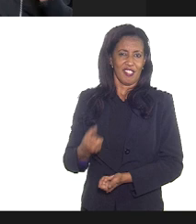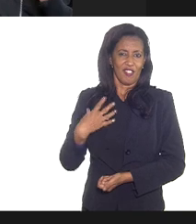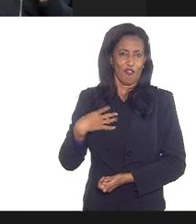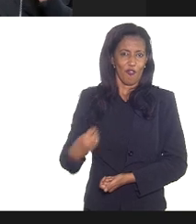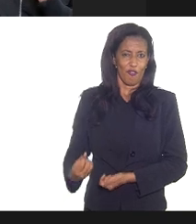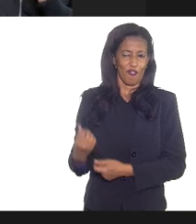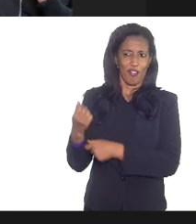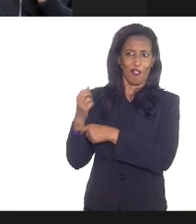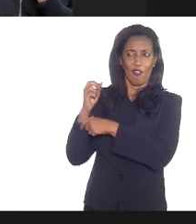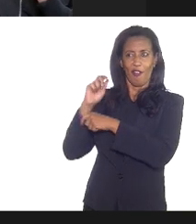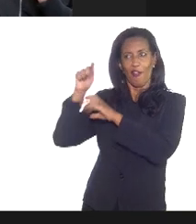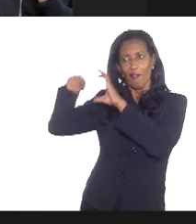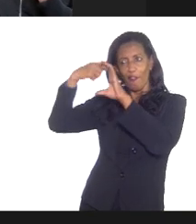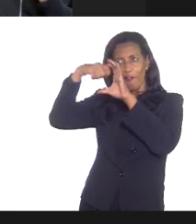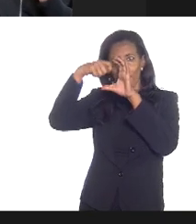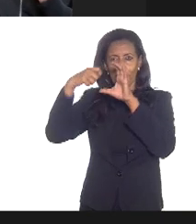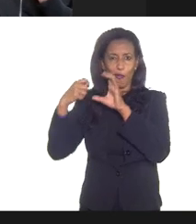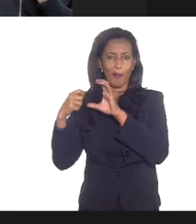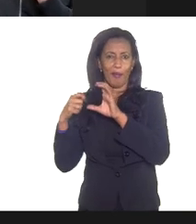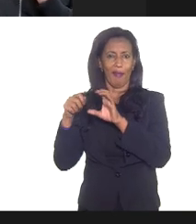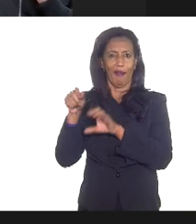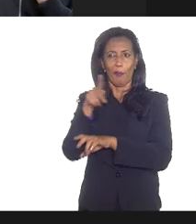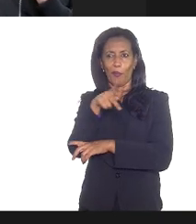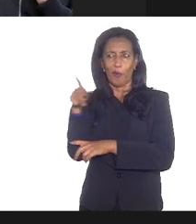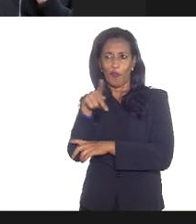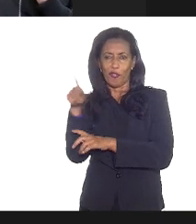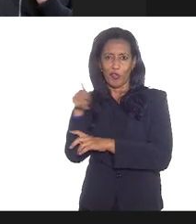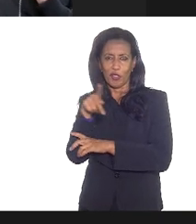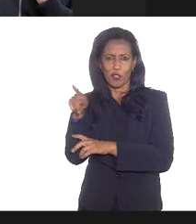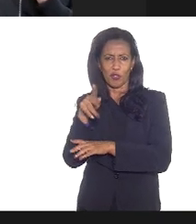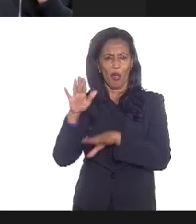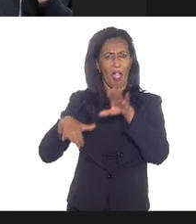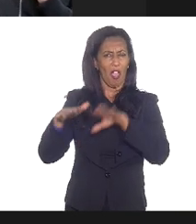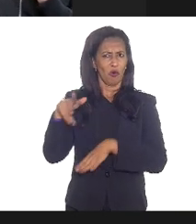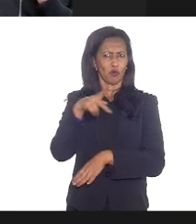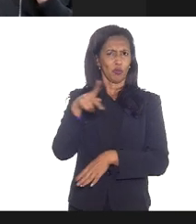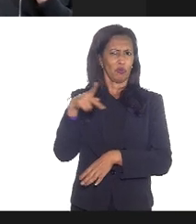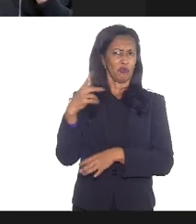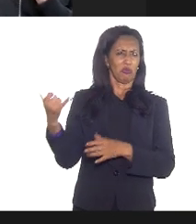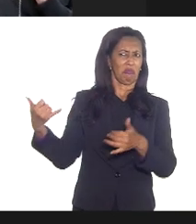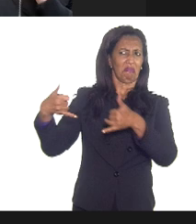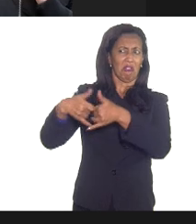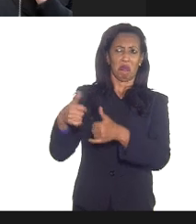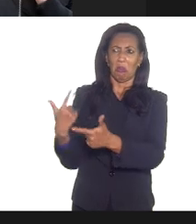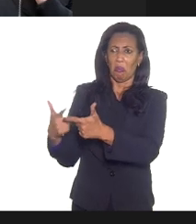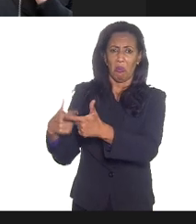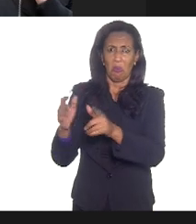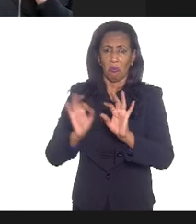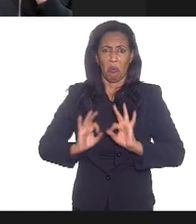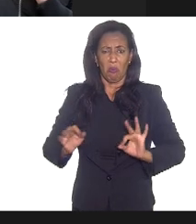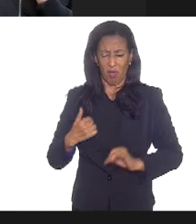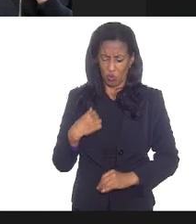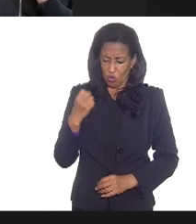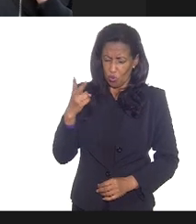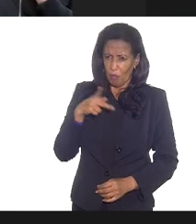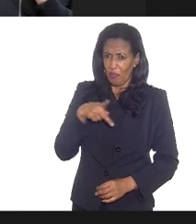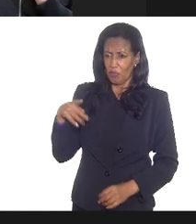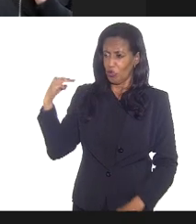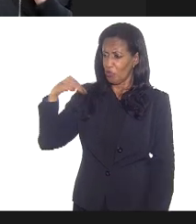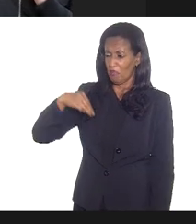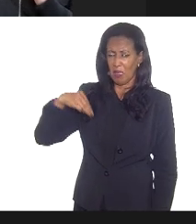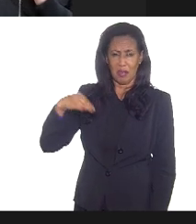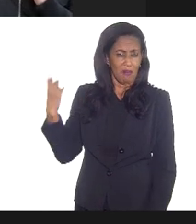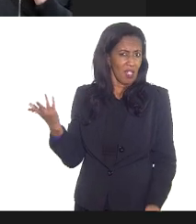filhos filmassem algumas aulas. Muitos professores entraram em contato comigo e disseram, não tem problema algum, eu sou professor de matemática e dou